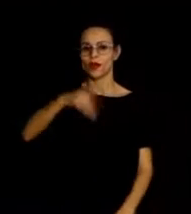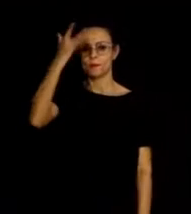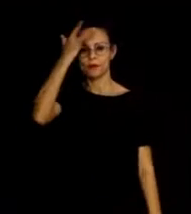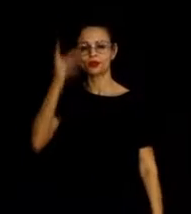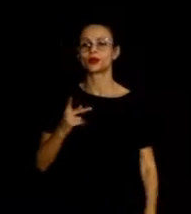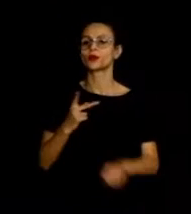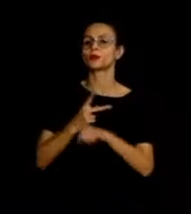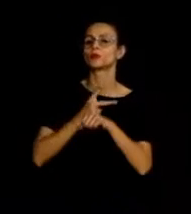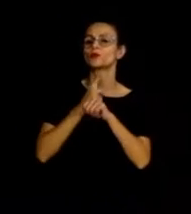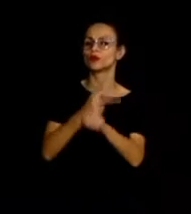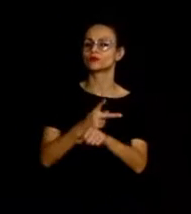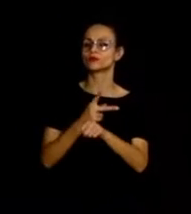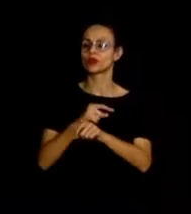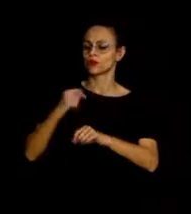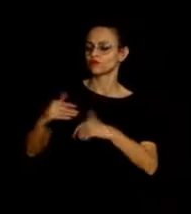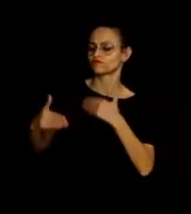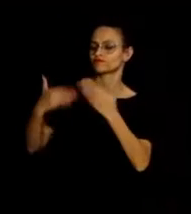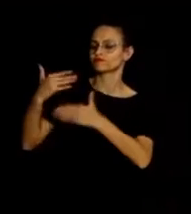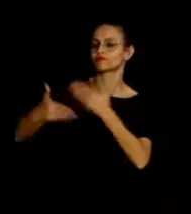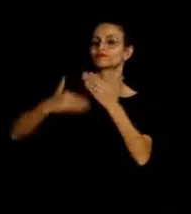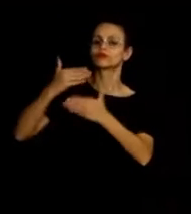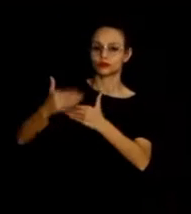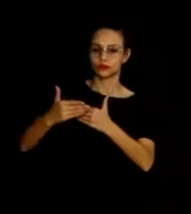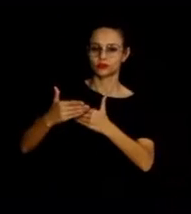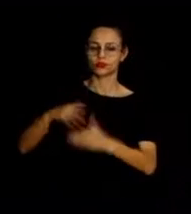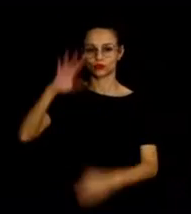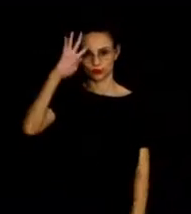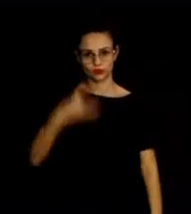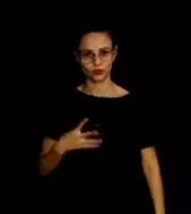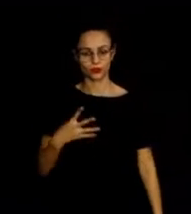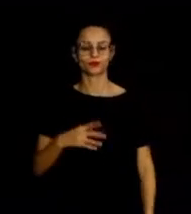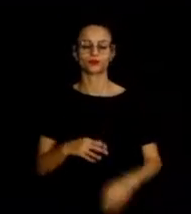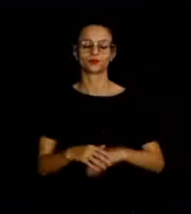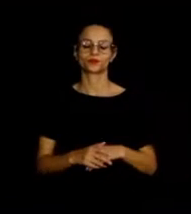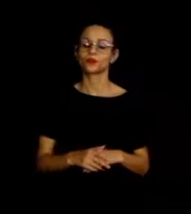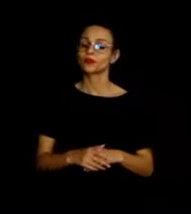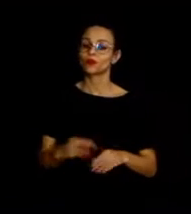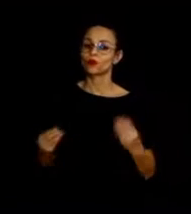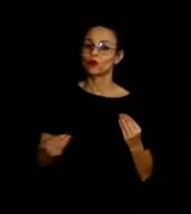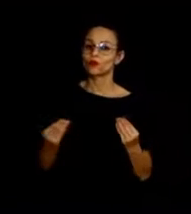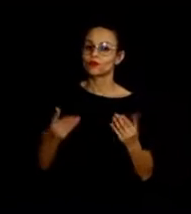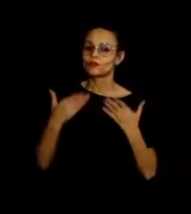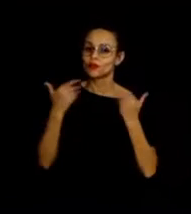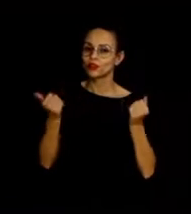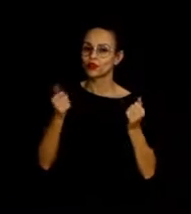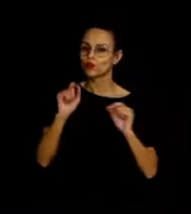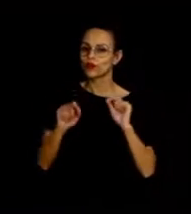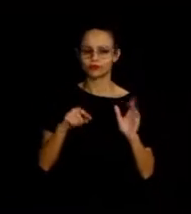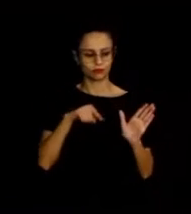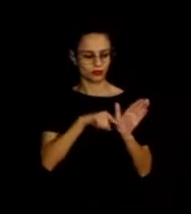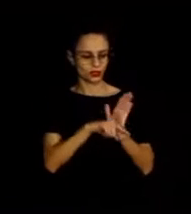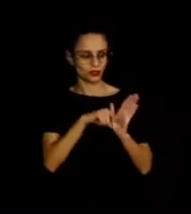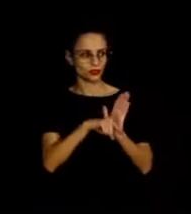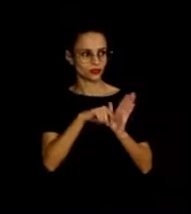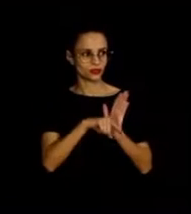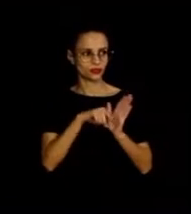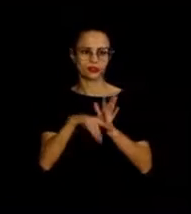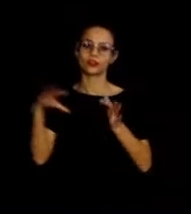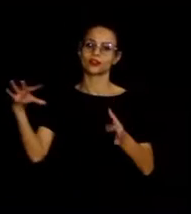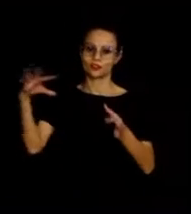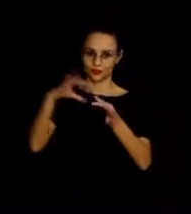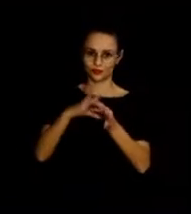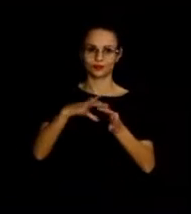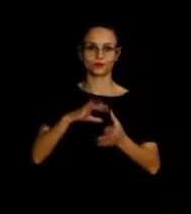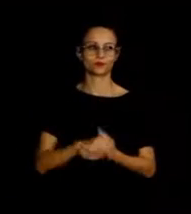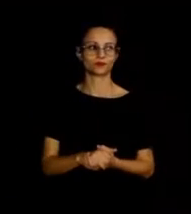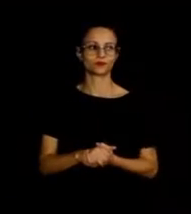que vão em busca de construções de soluções e para isso nada melhor do que a pesquisa né nada melhor do que a